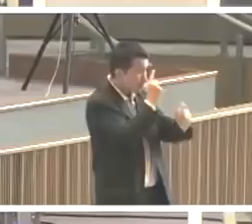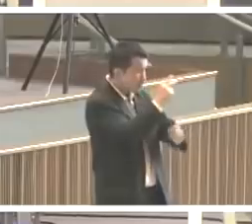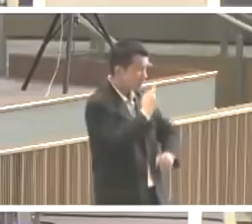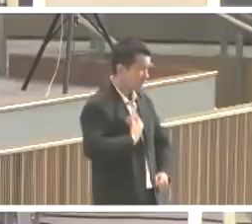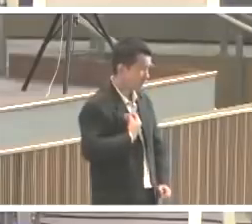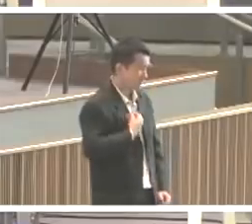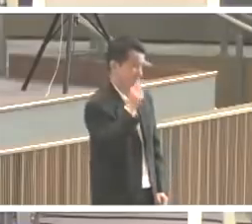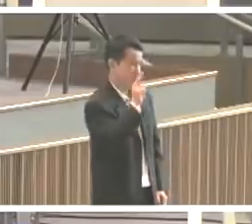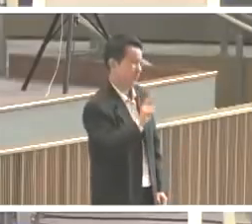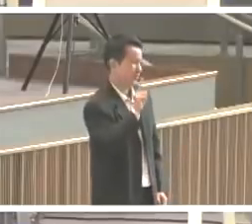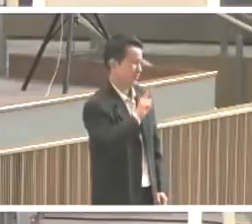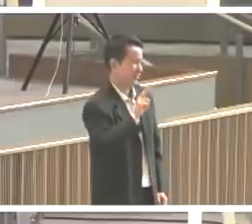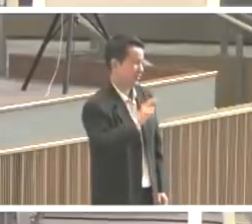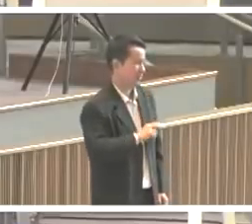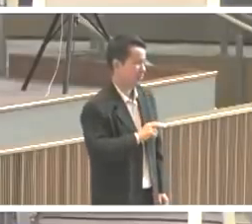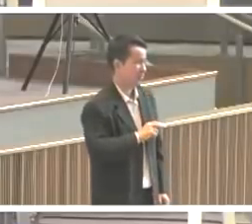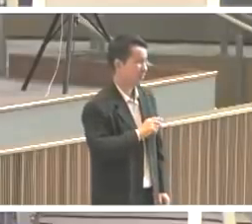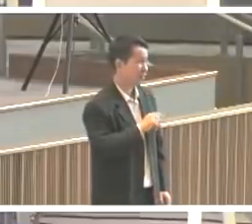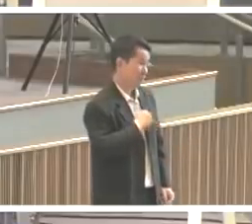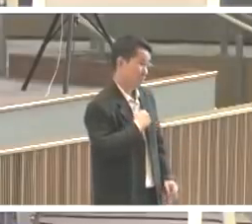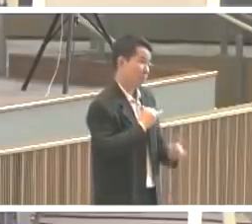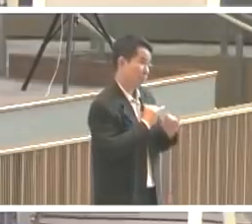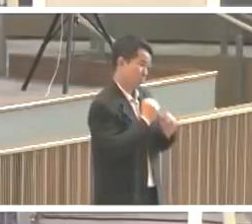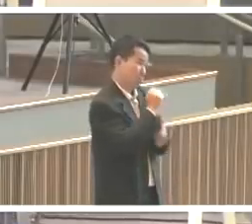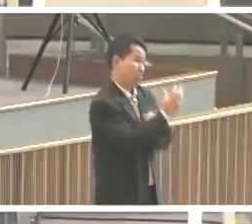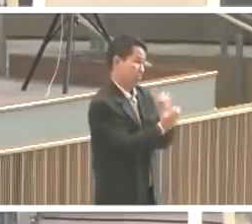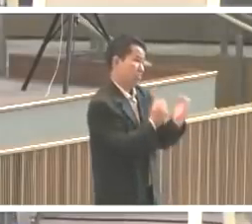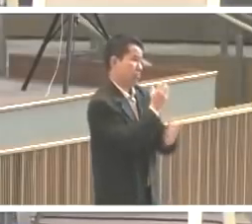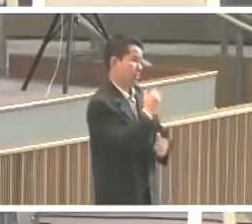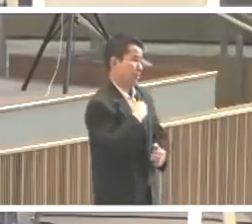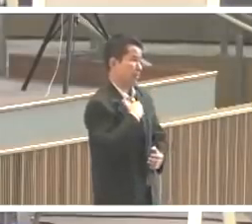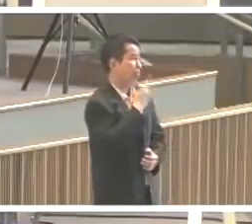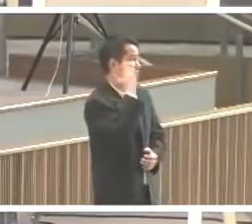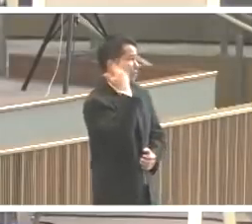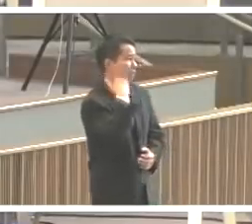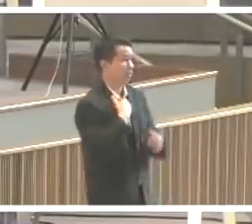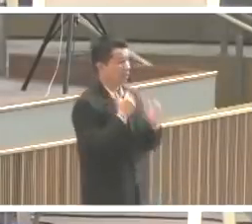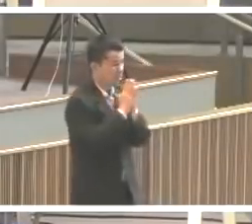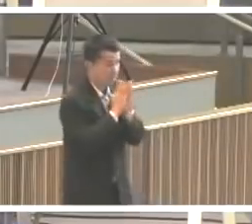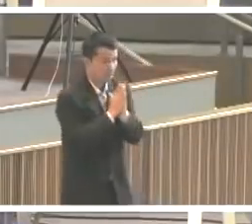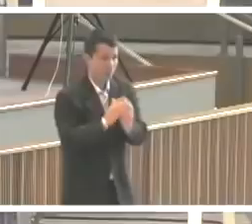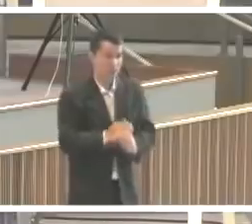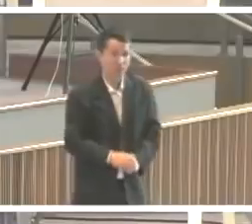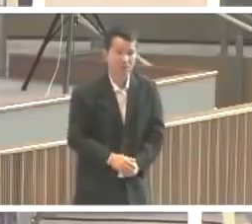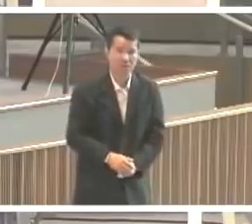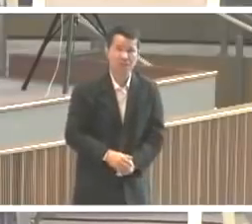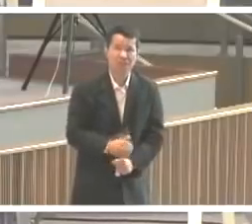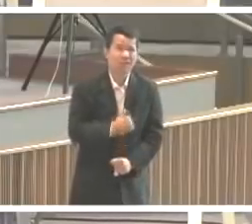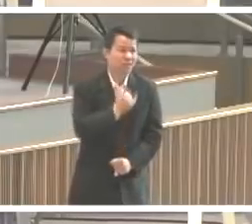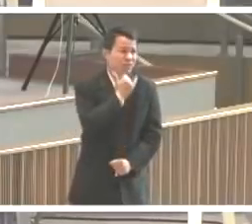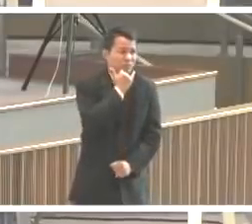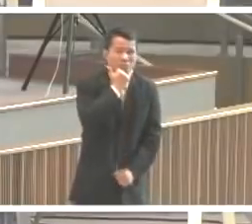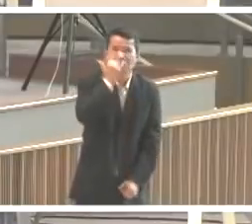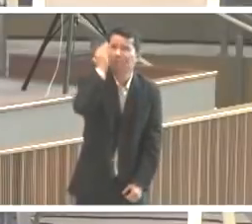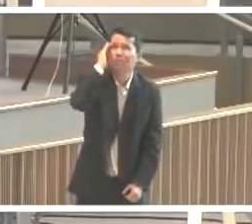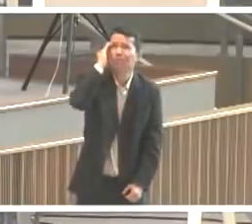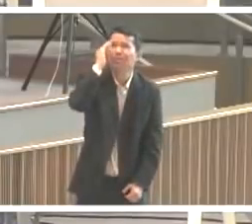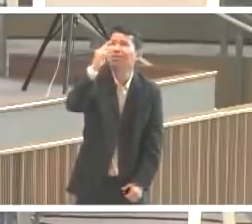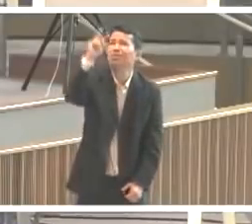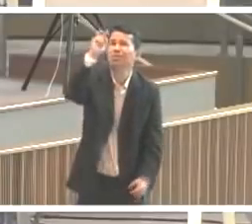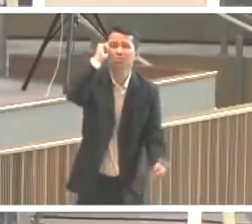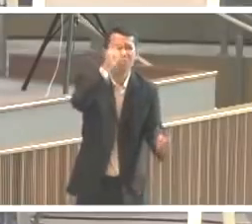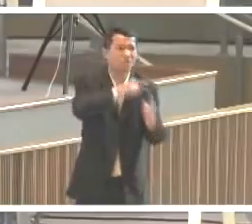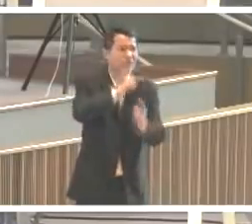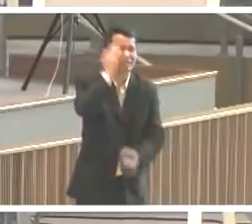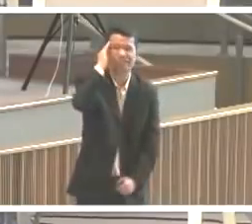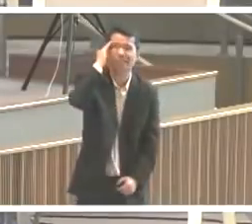teu propósito. Eu não estou compreendendo algumas coisas que o Senhor está fazendo.